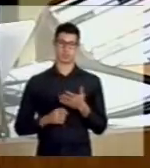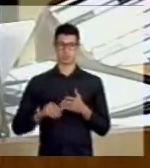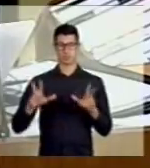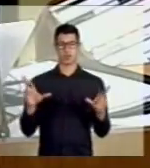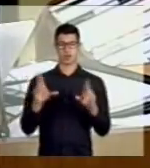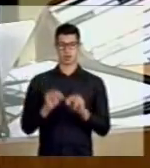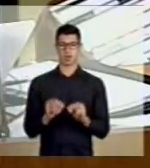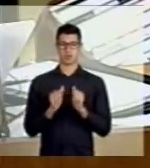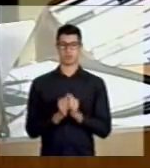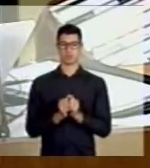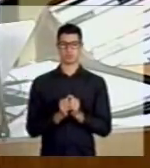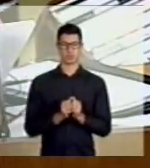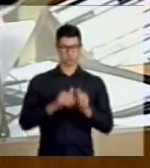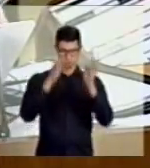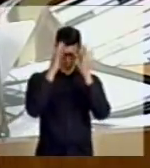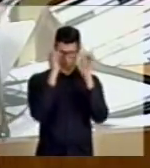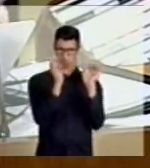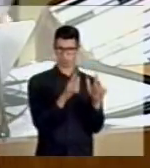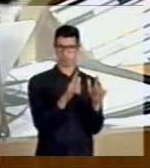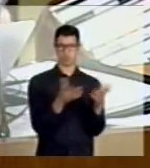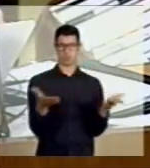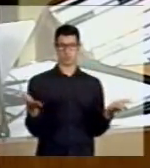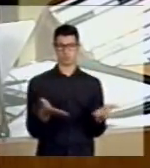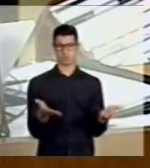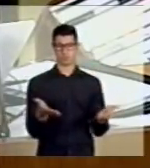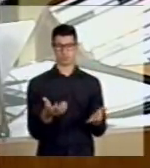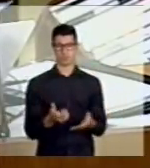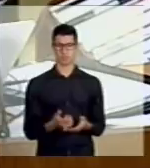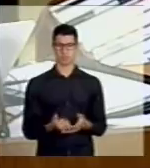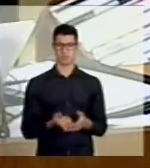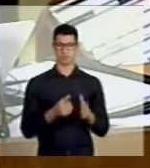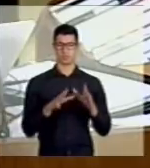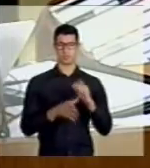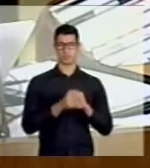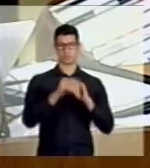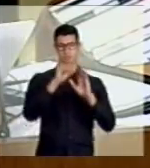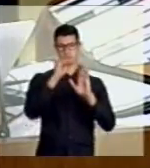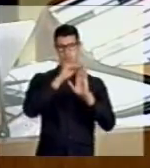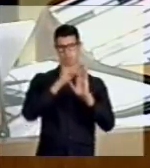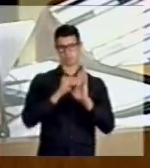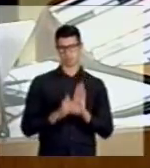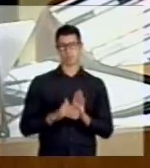resume com bastante fidelidade o conteúdo